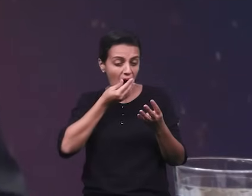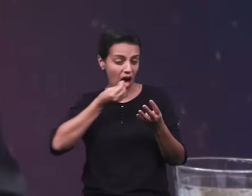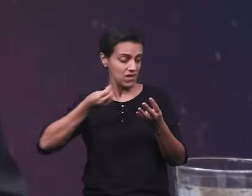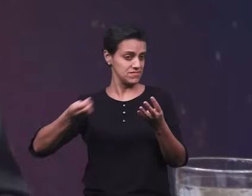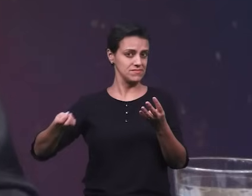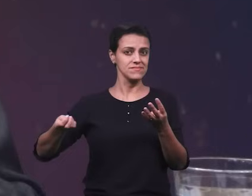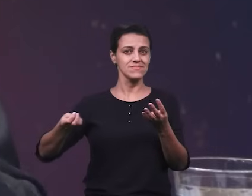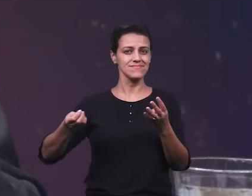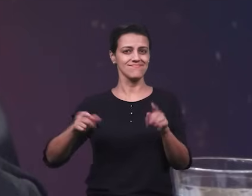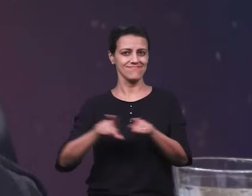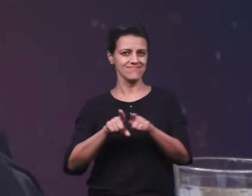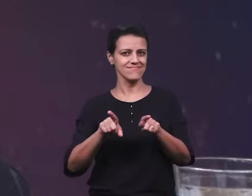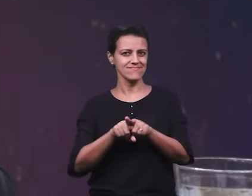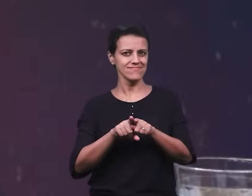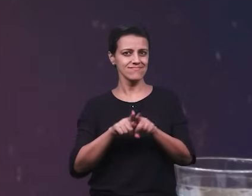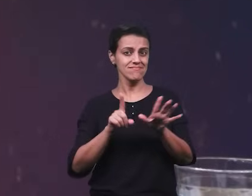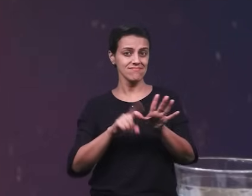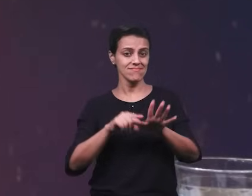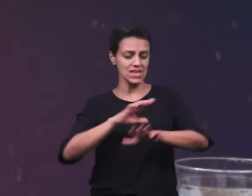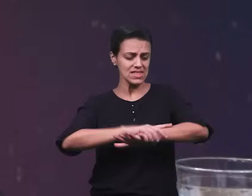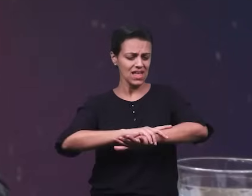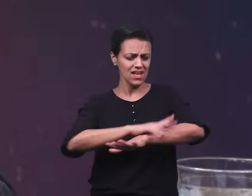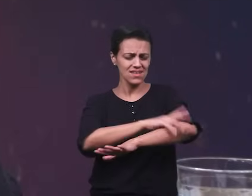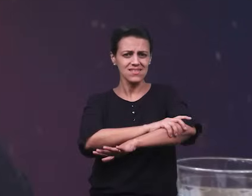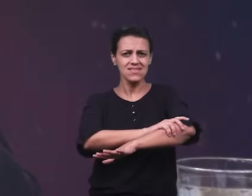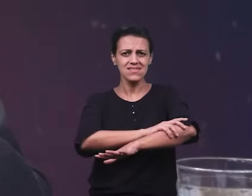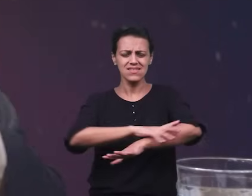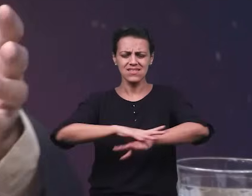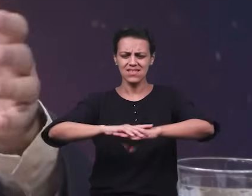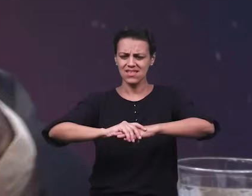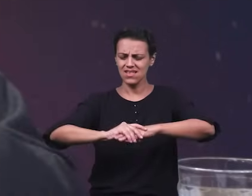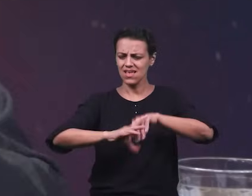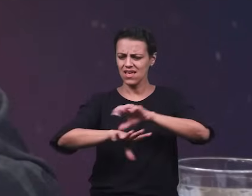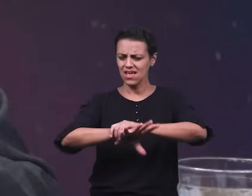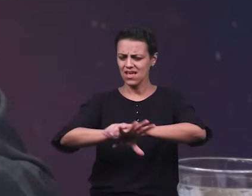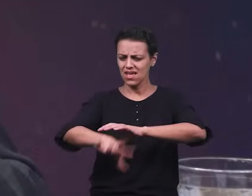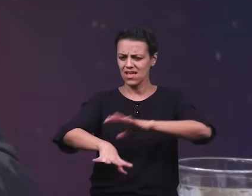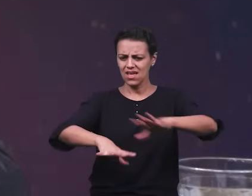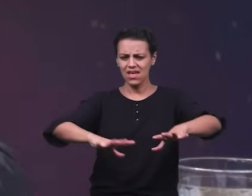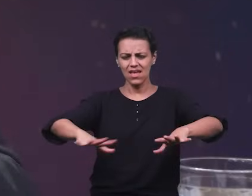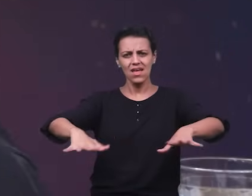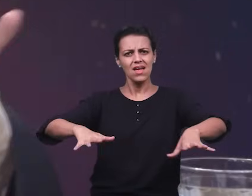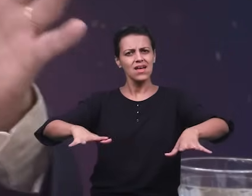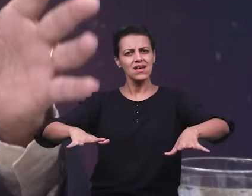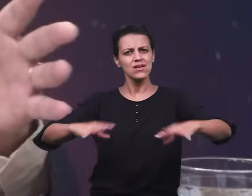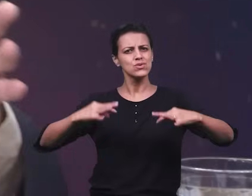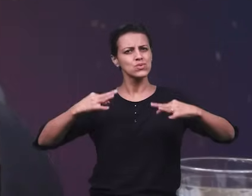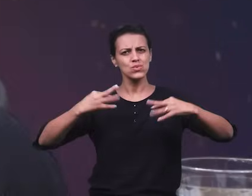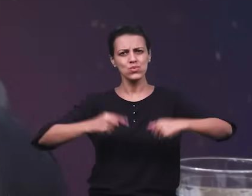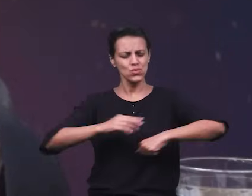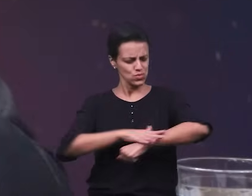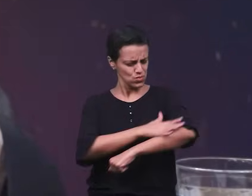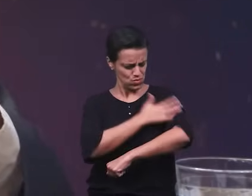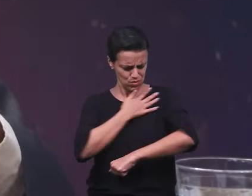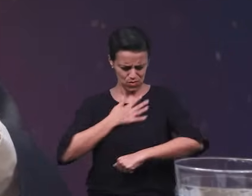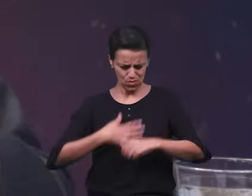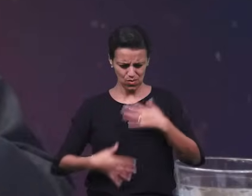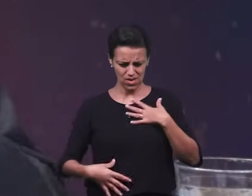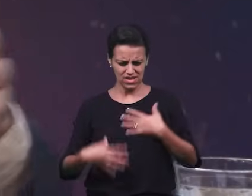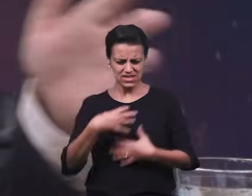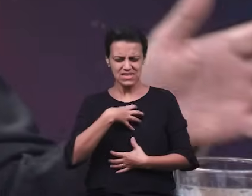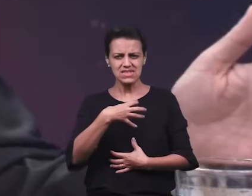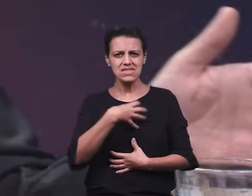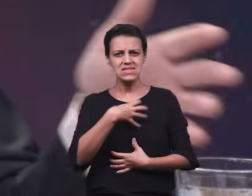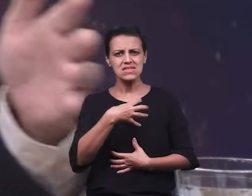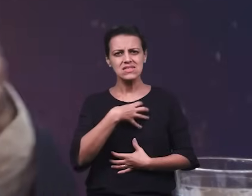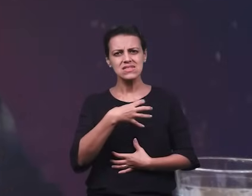saúde, e também o tato. As nossas mãos, o tato, mesmo todo o corpo, ele está se sentindo, se